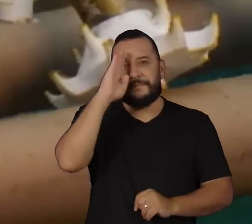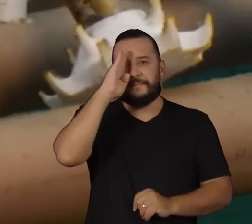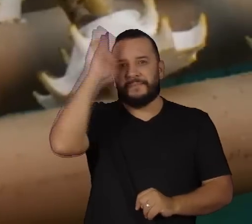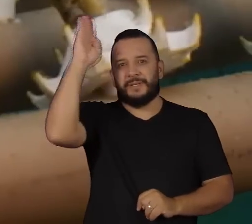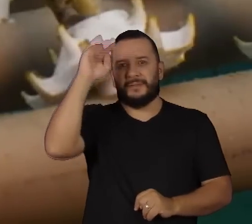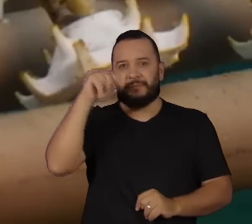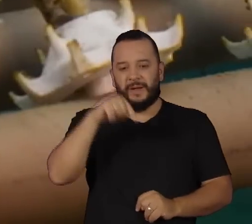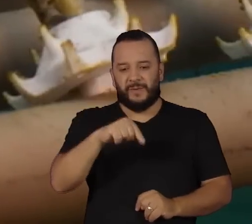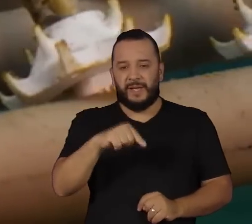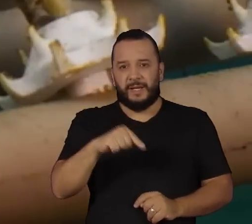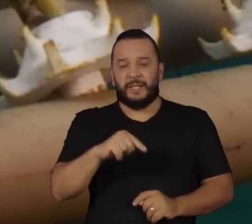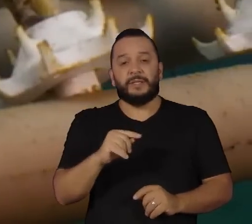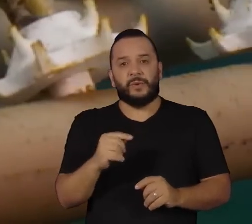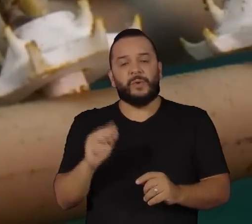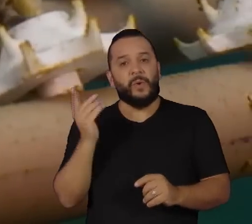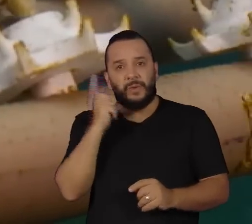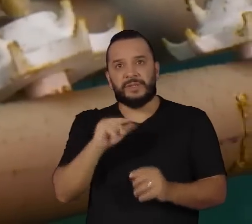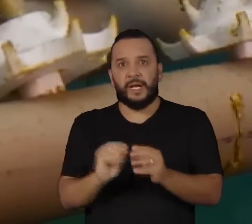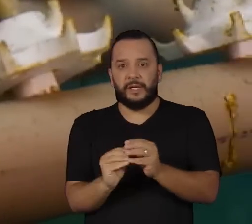uma infraestrutura